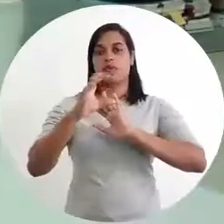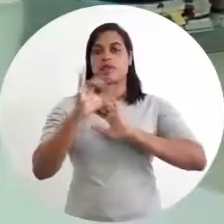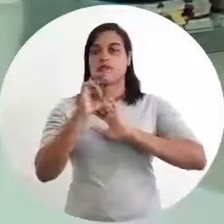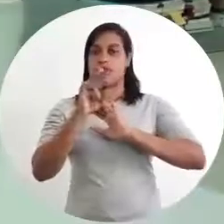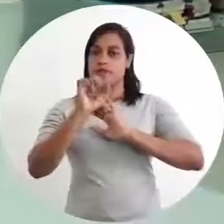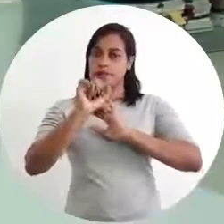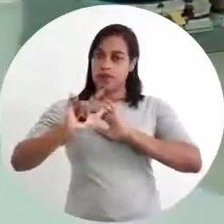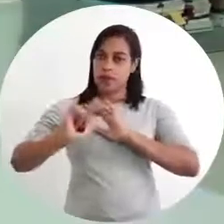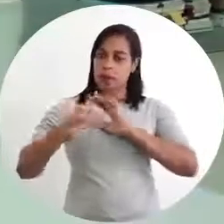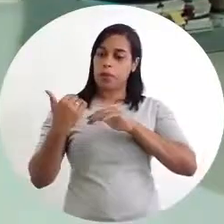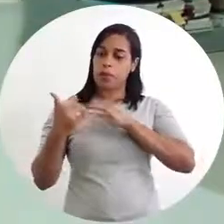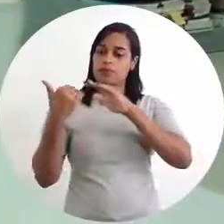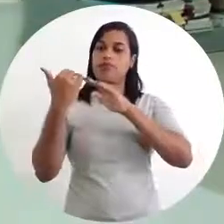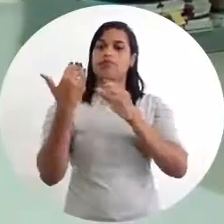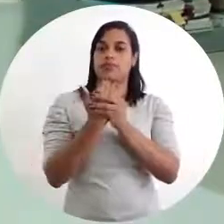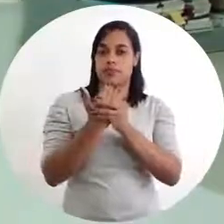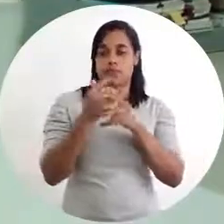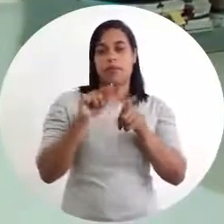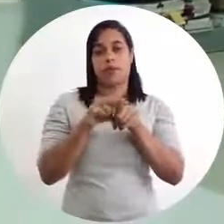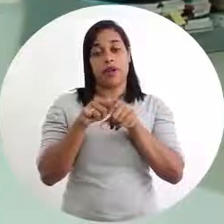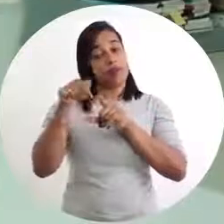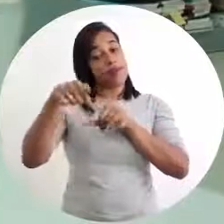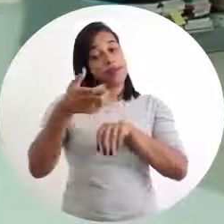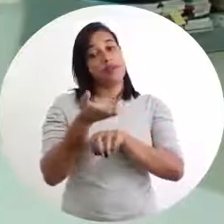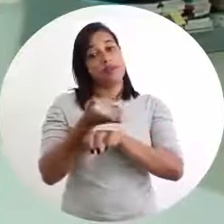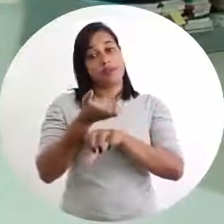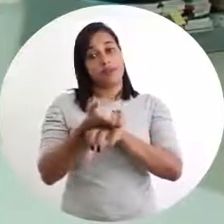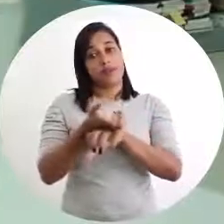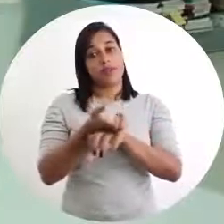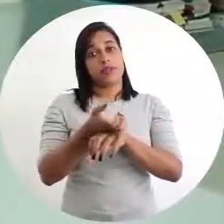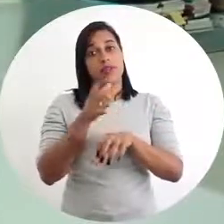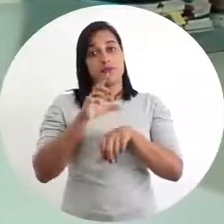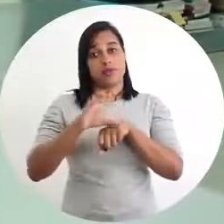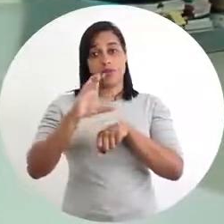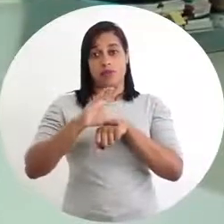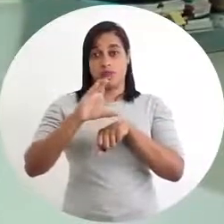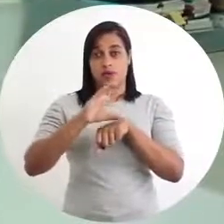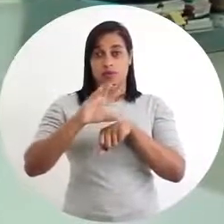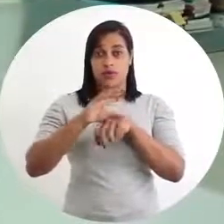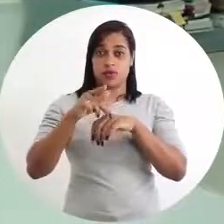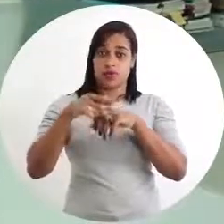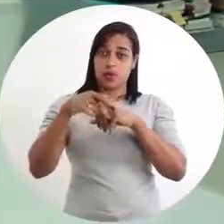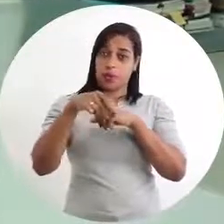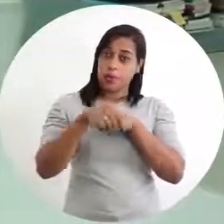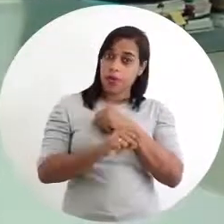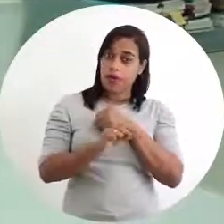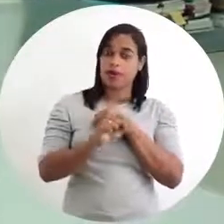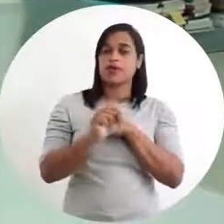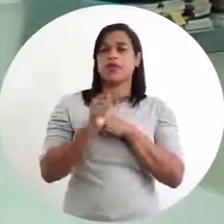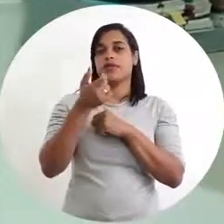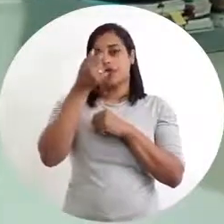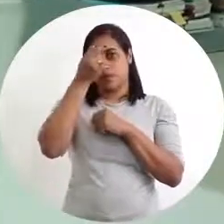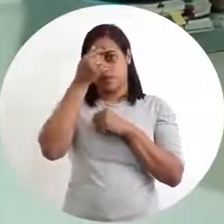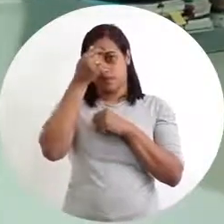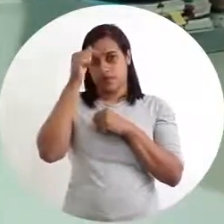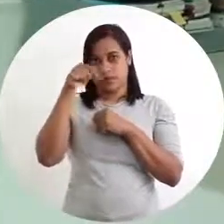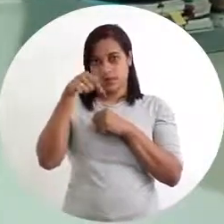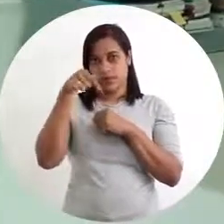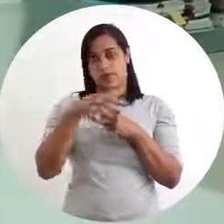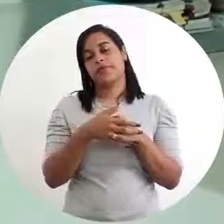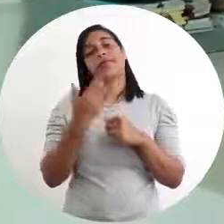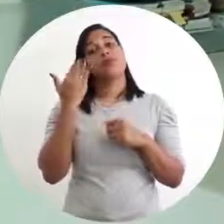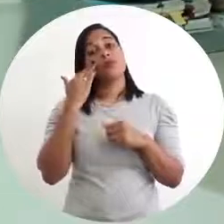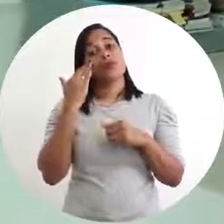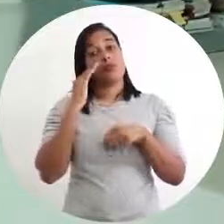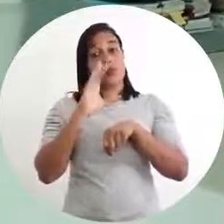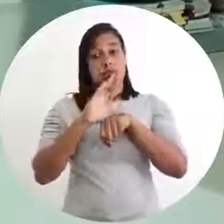Civil e também dessa nossa disciplina que a gente vai ver aqui nos cursos de pós-graduação e graduação. Como